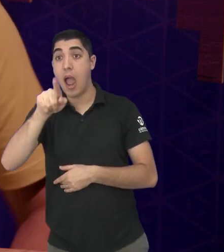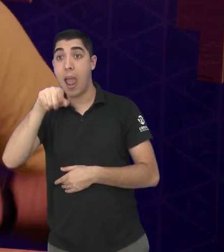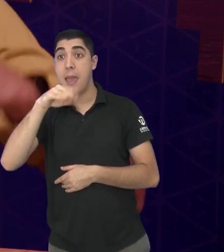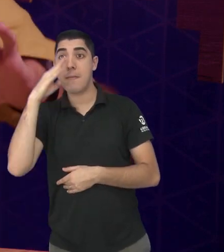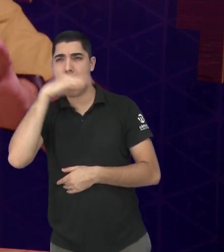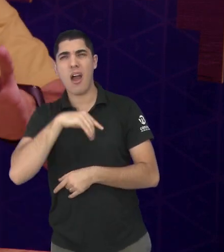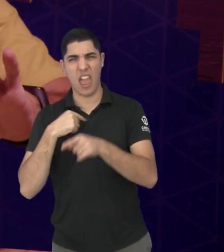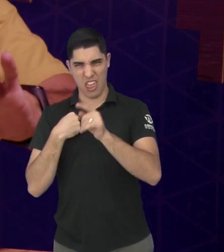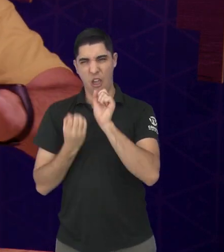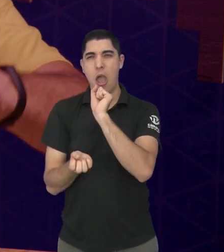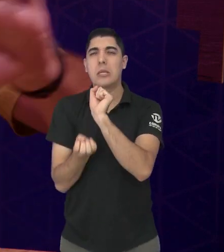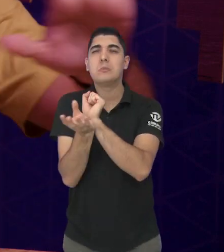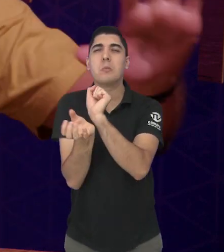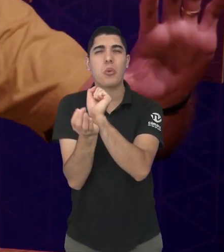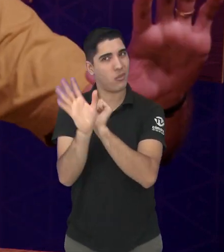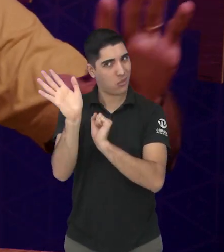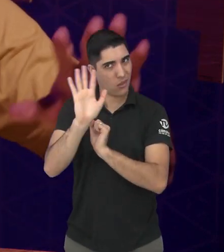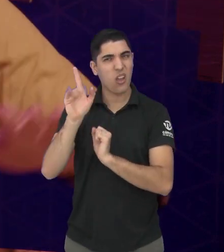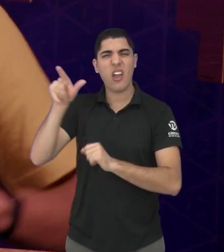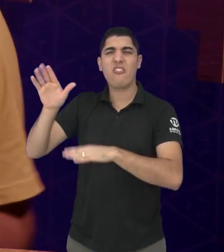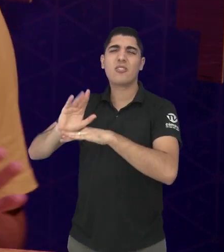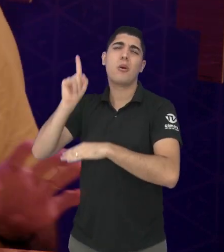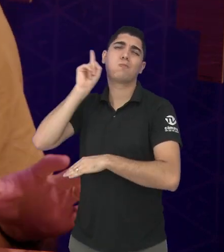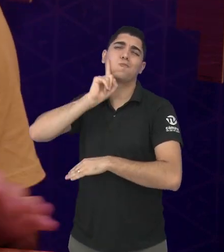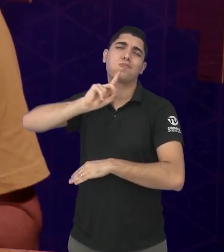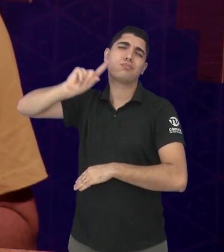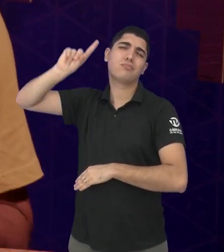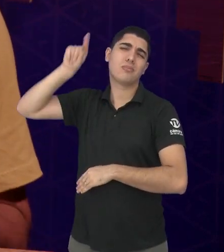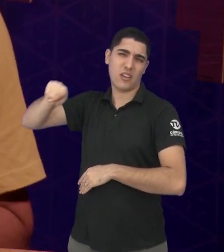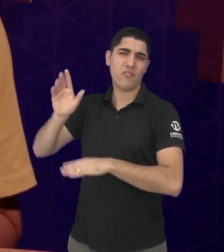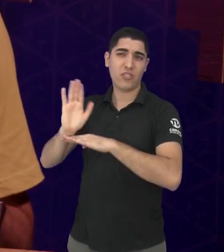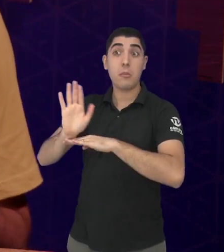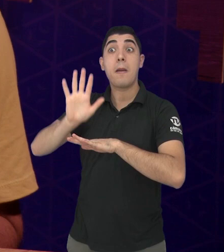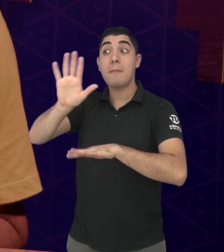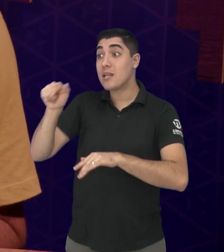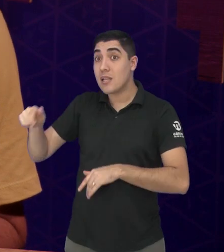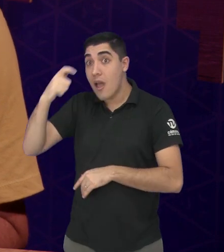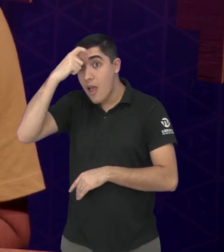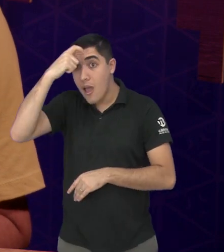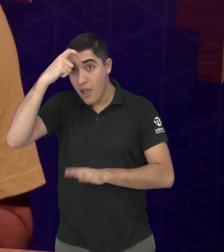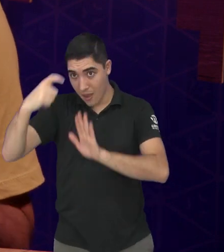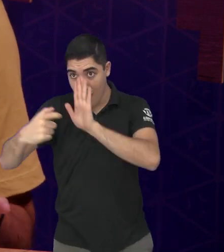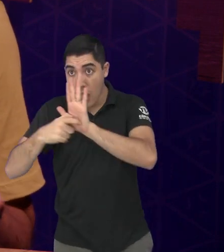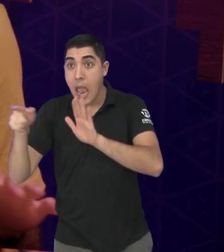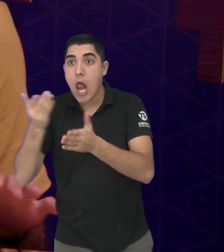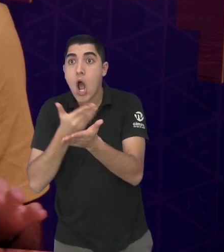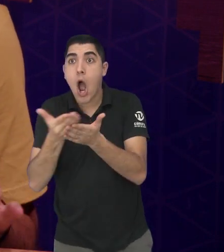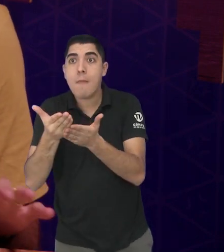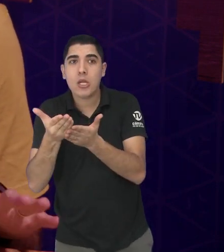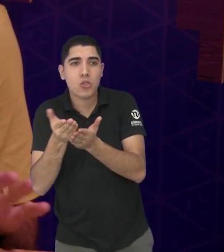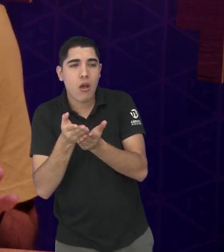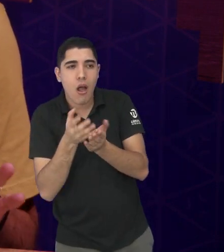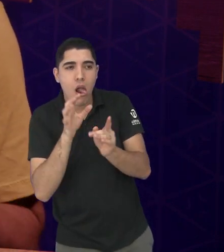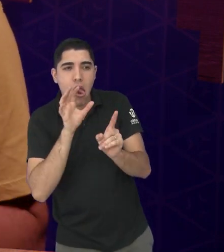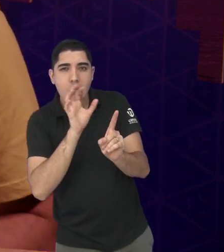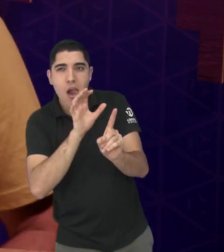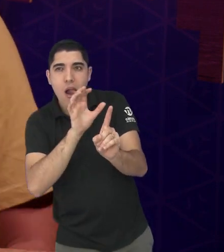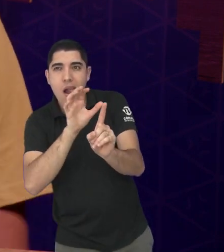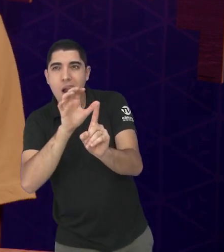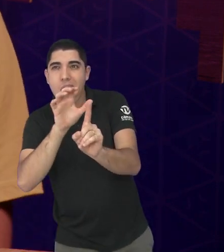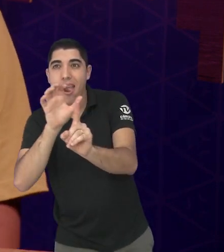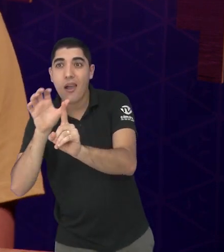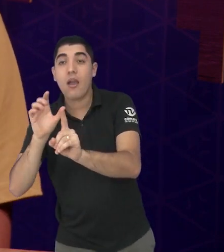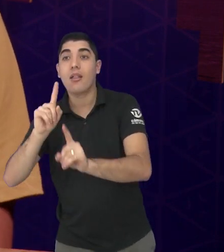nem é spoiler, viu, galera? O filme já é velho. Acontece que a inteligência artificial tava manipulando todo mundo, entendeu?